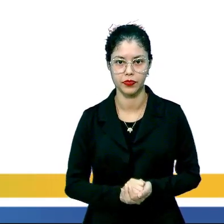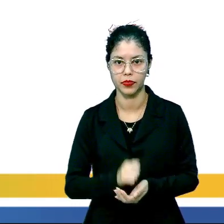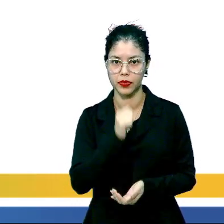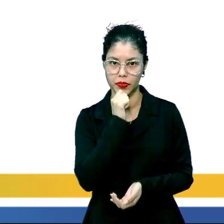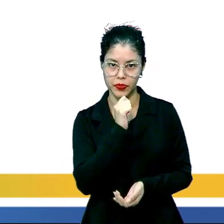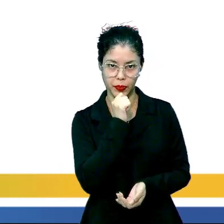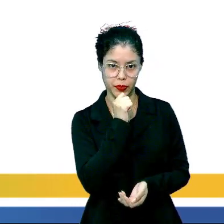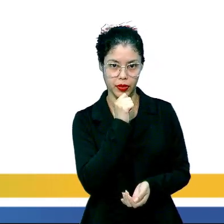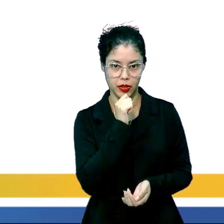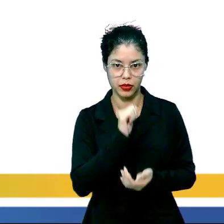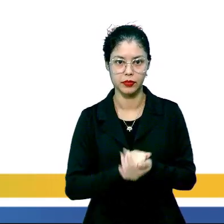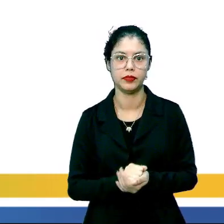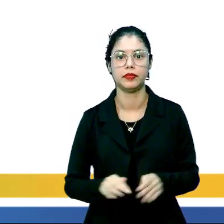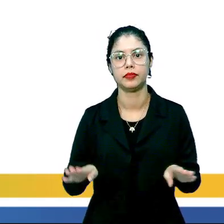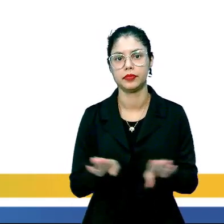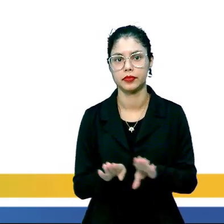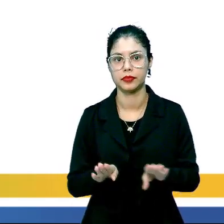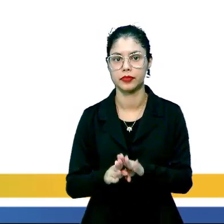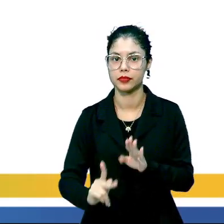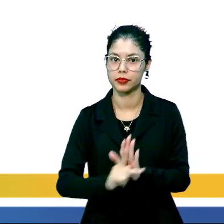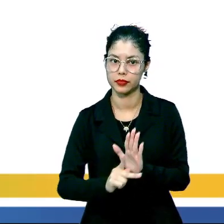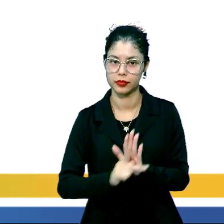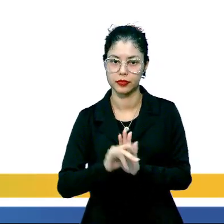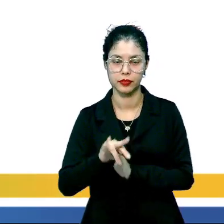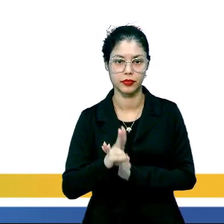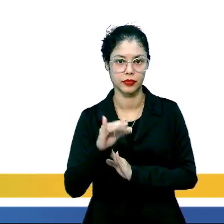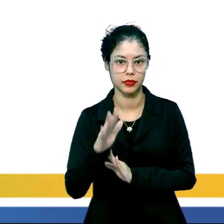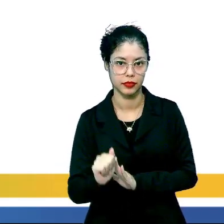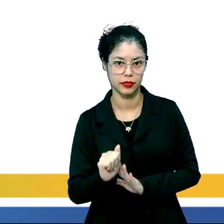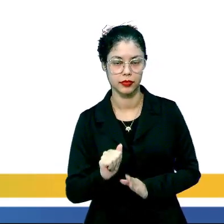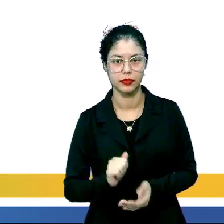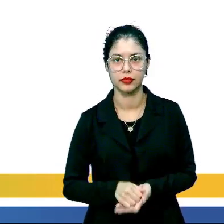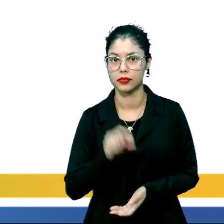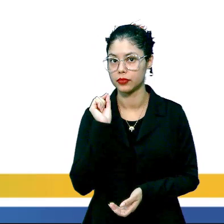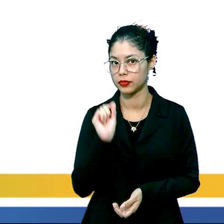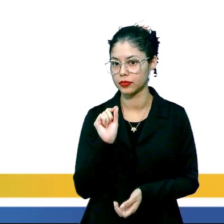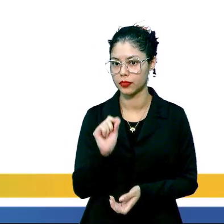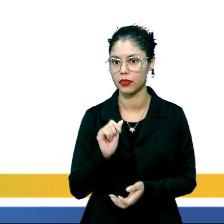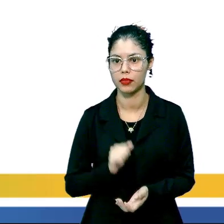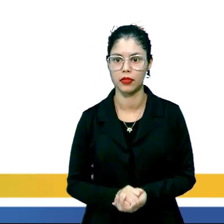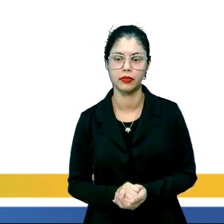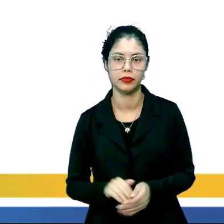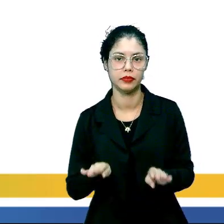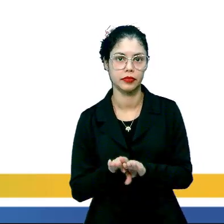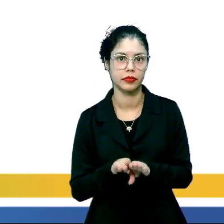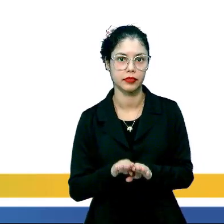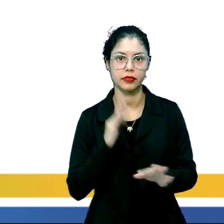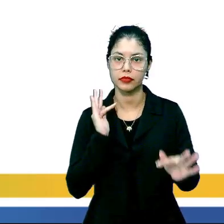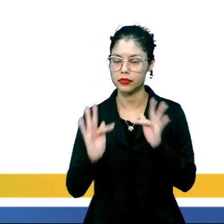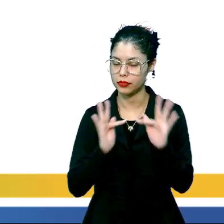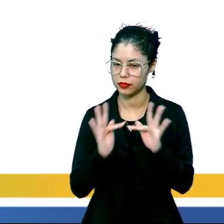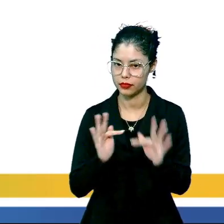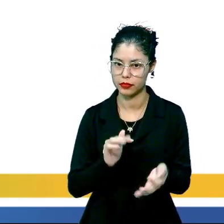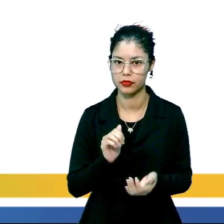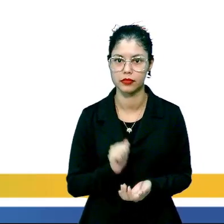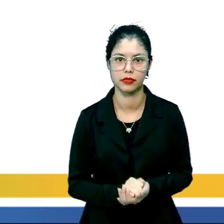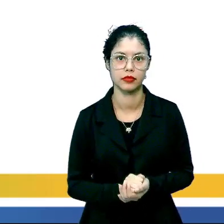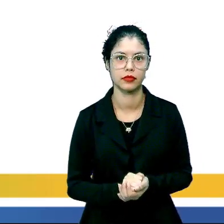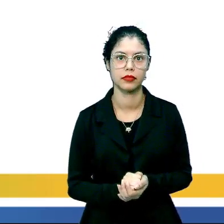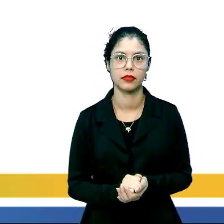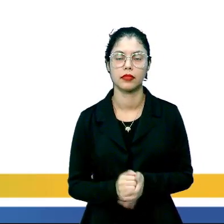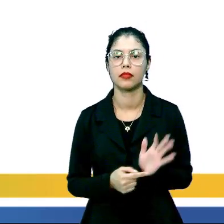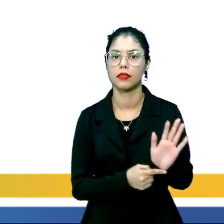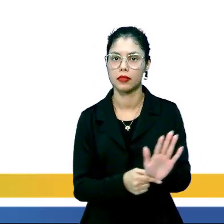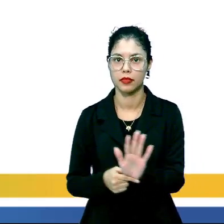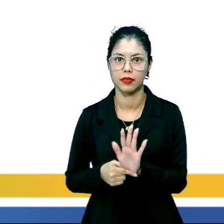assunto de energia mecânica. O que é energia mecânica? É a grandeza física que